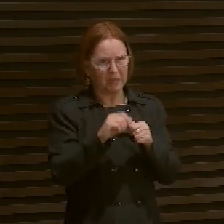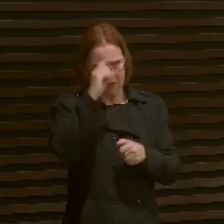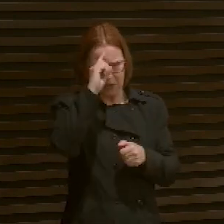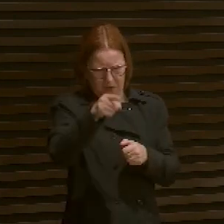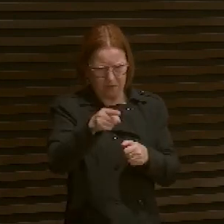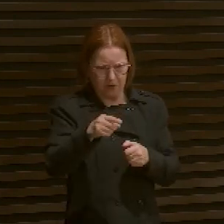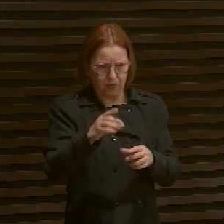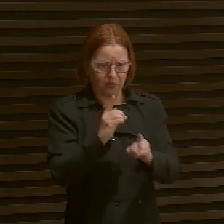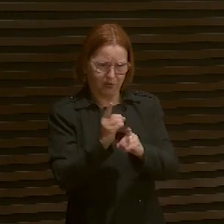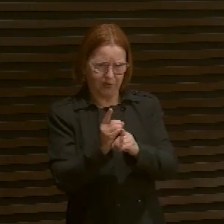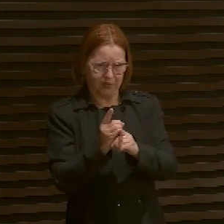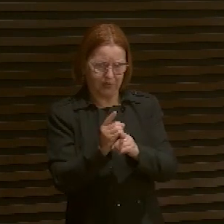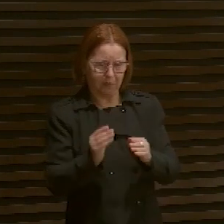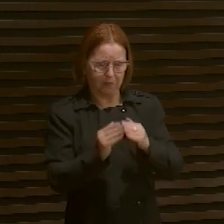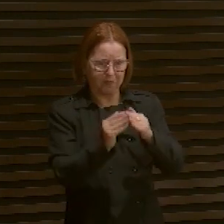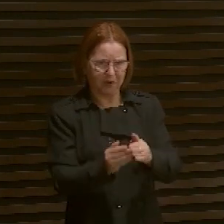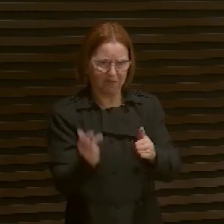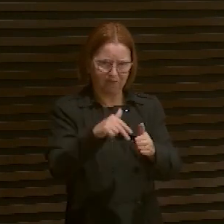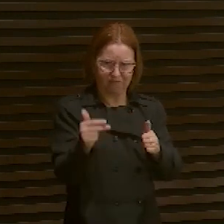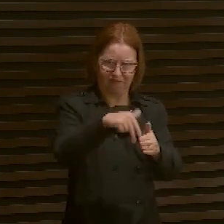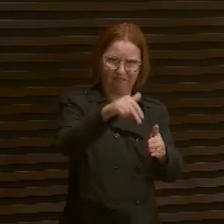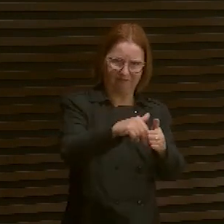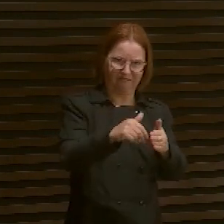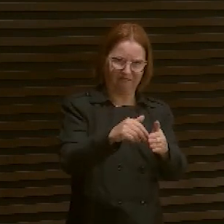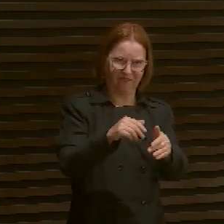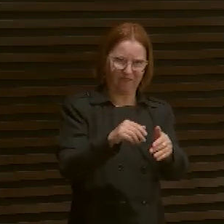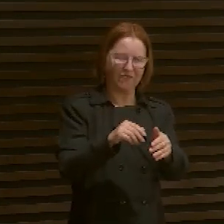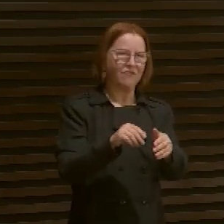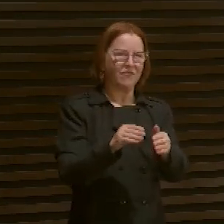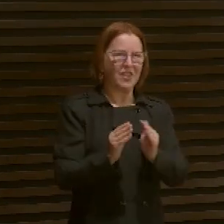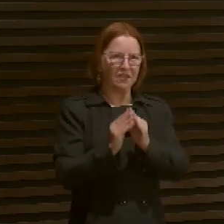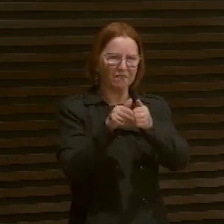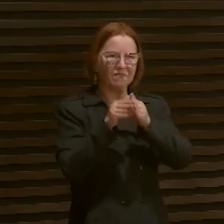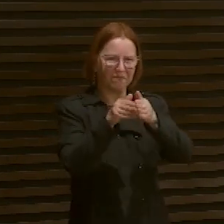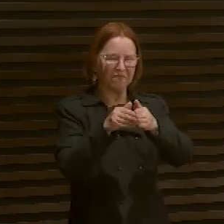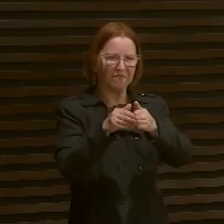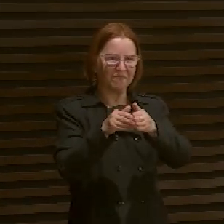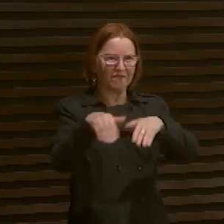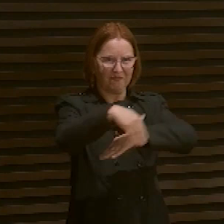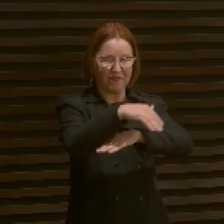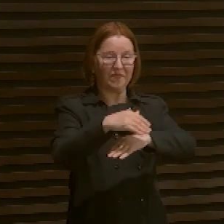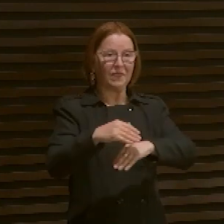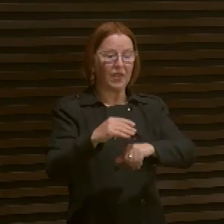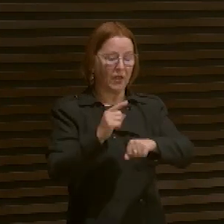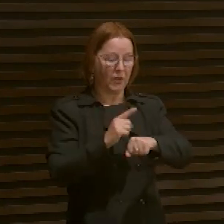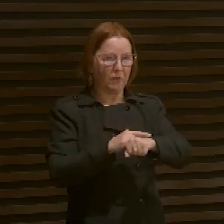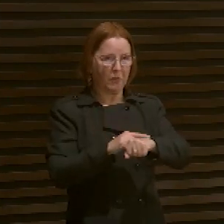a embarcar e passar adiante dele, enquanto ele, Jesus, despedia